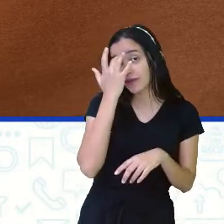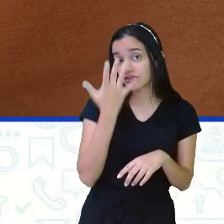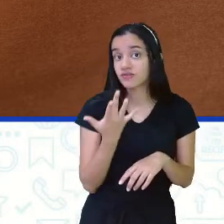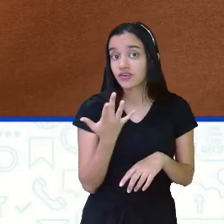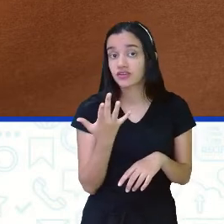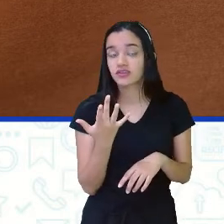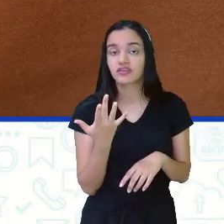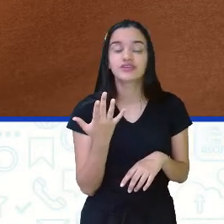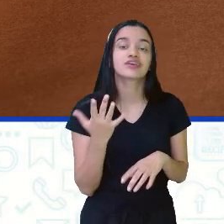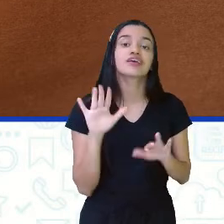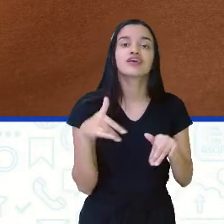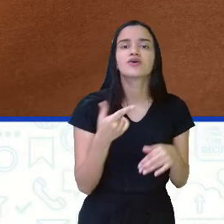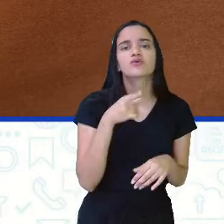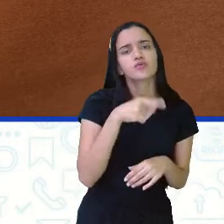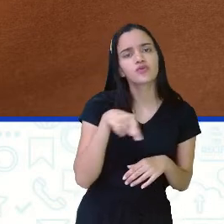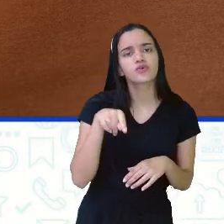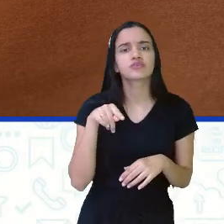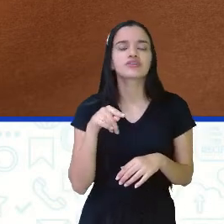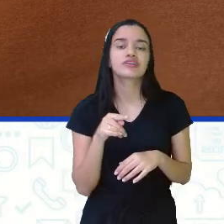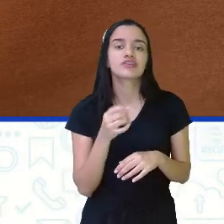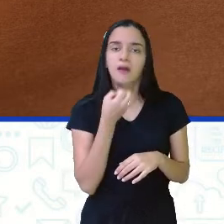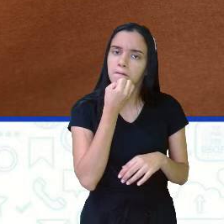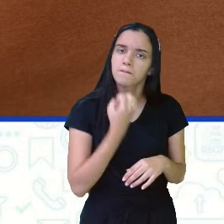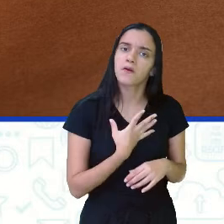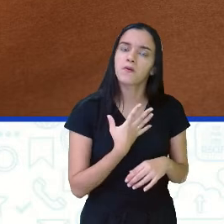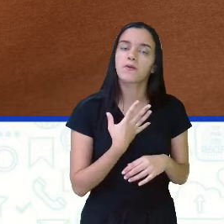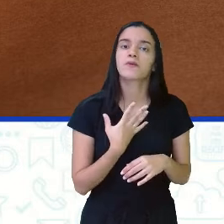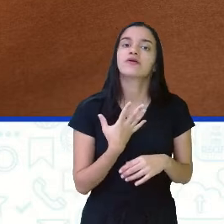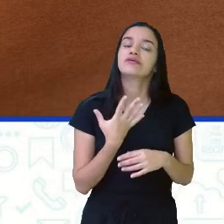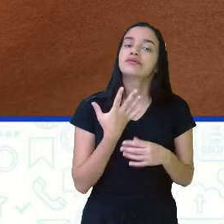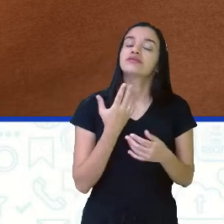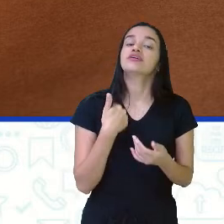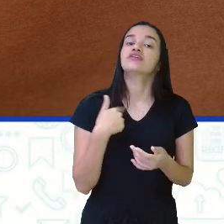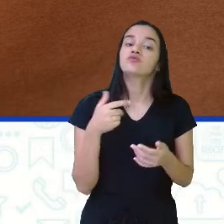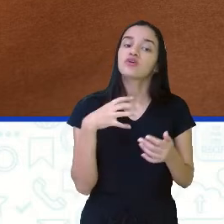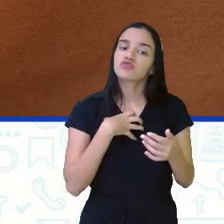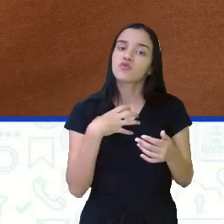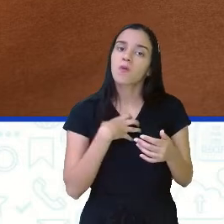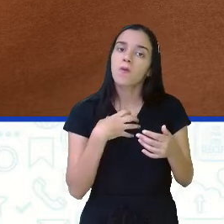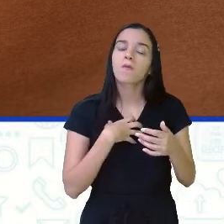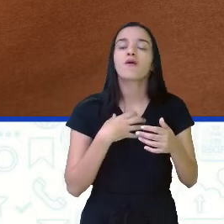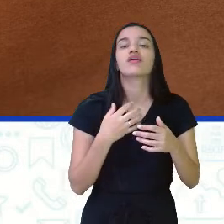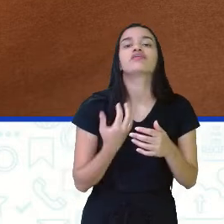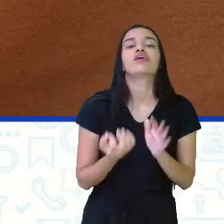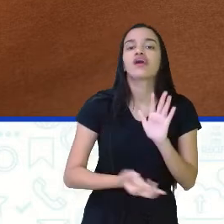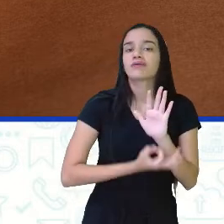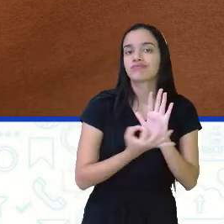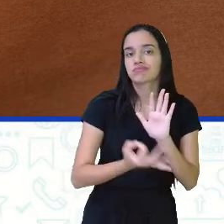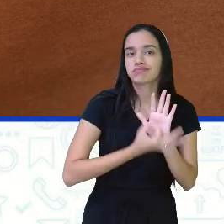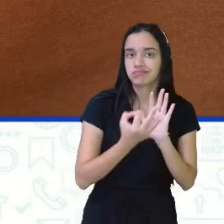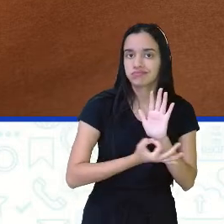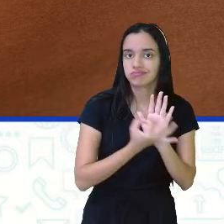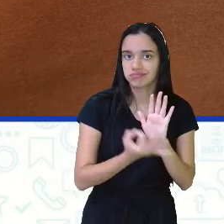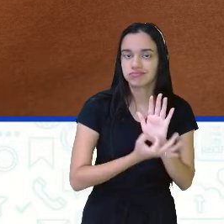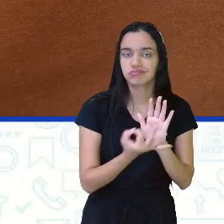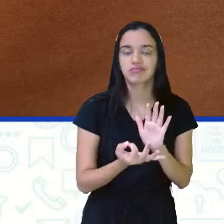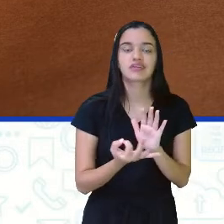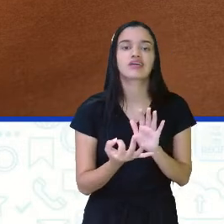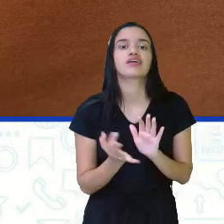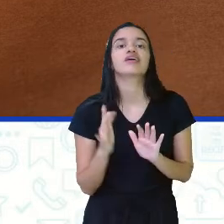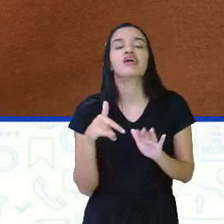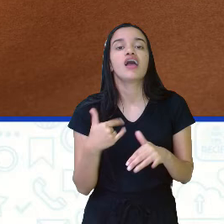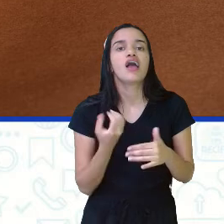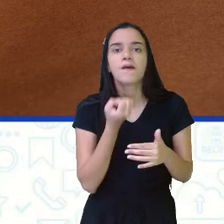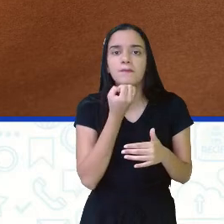fácil. E aí, quando você domina uma ou duas maneiras argumentativas, né, ou fontes, ou como argumentar, é